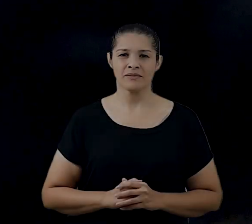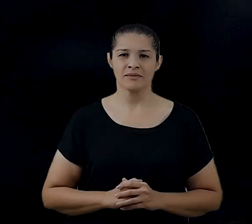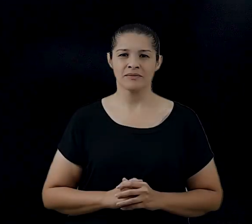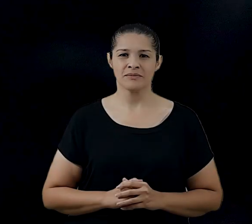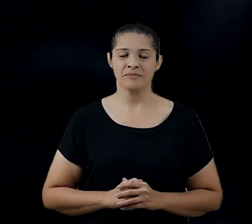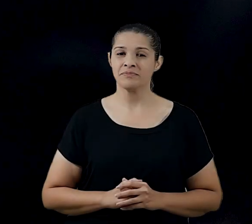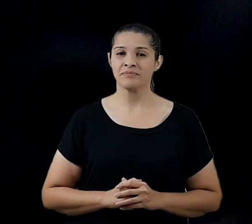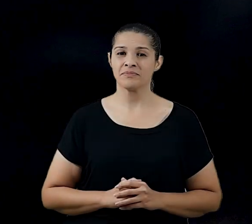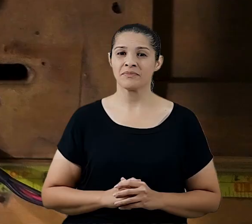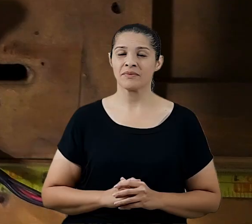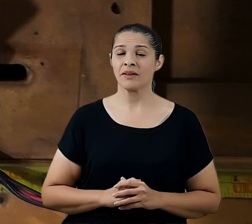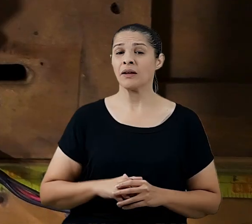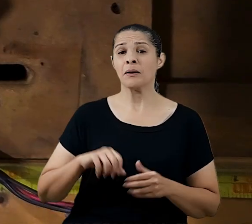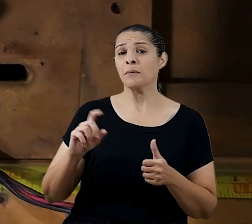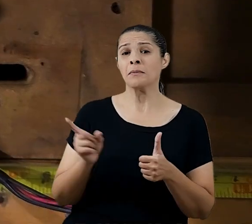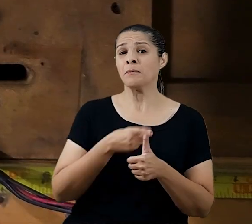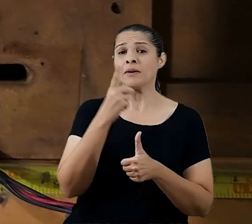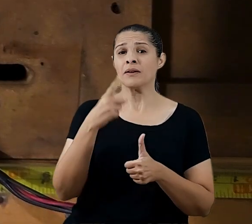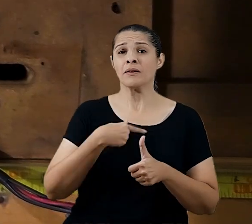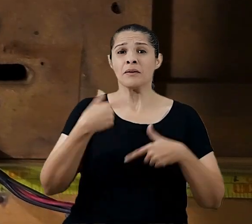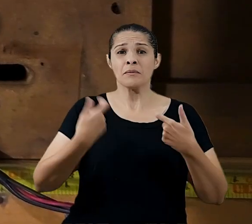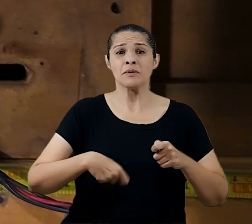Primeiro eu tenho que fazer um projeto do que eu quero.